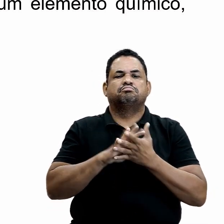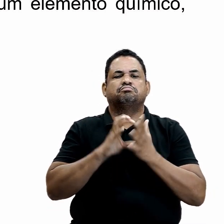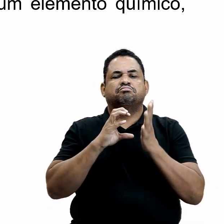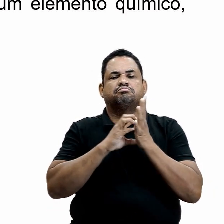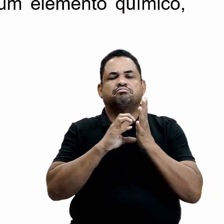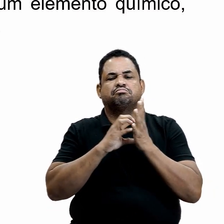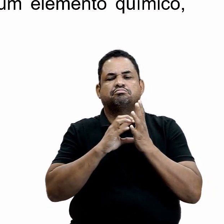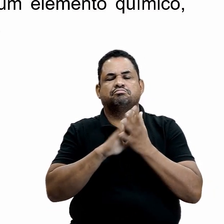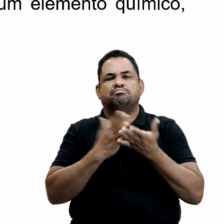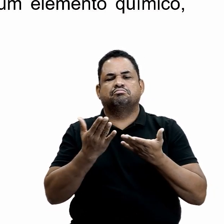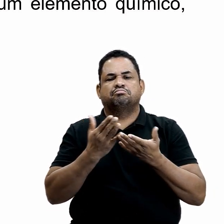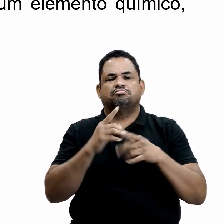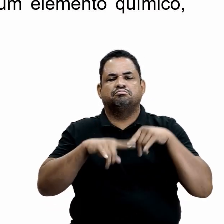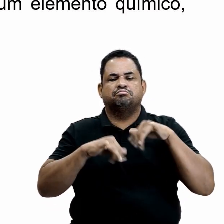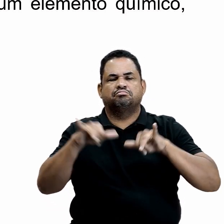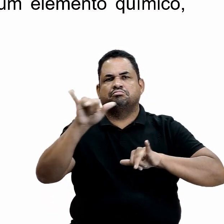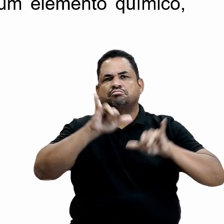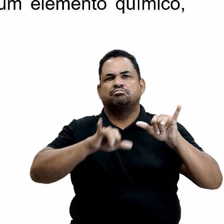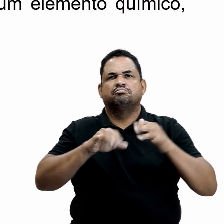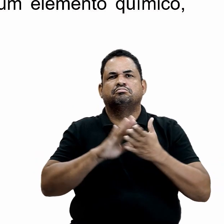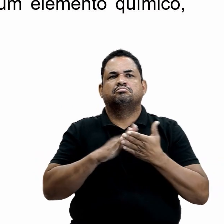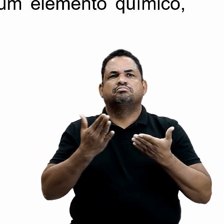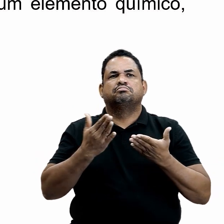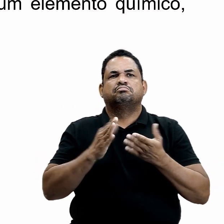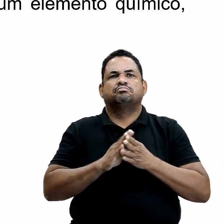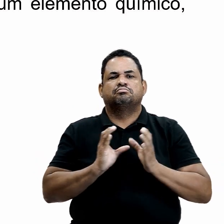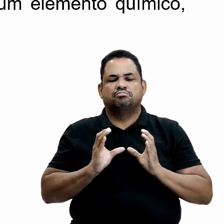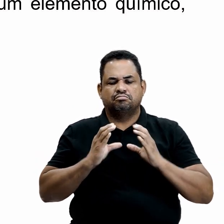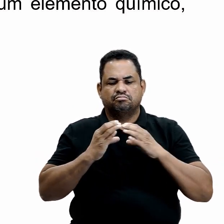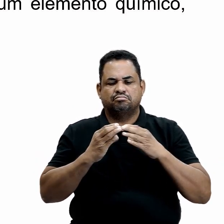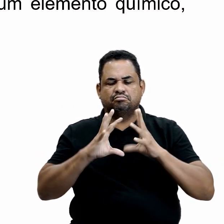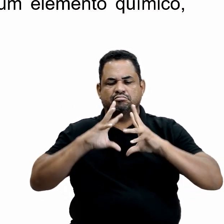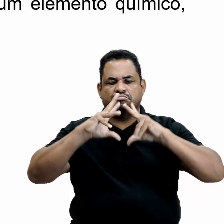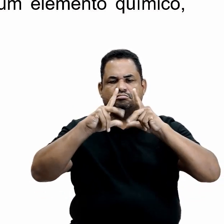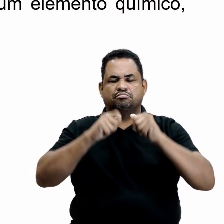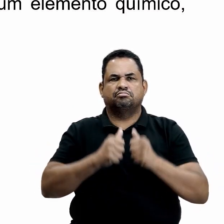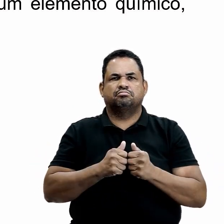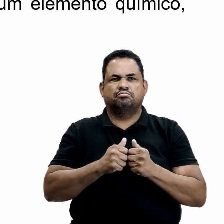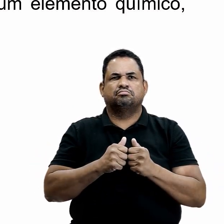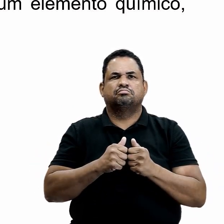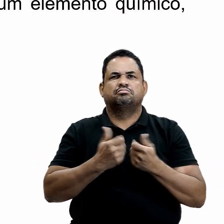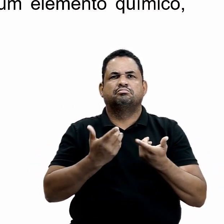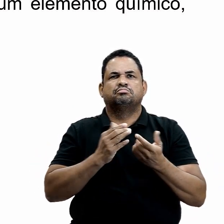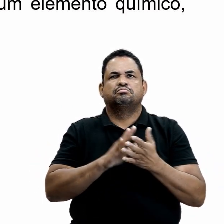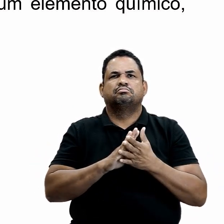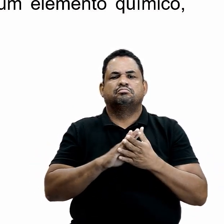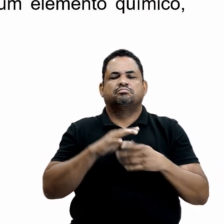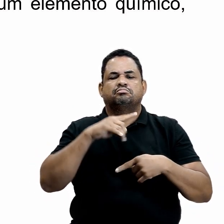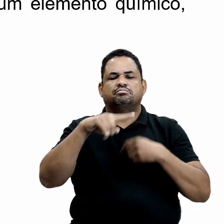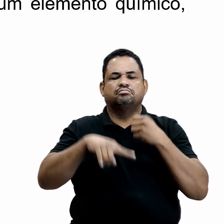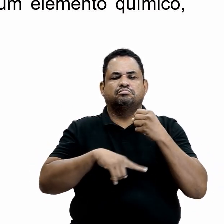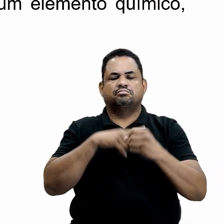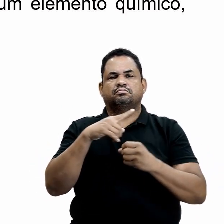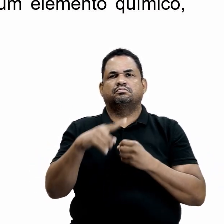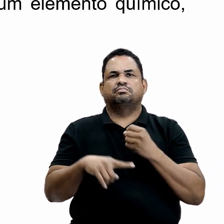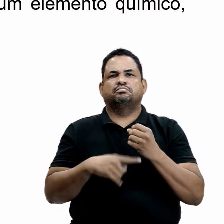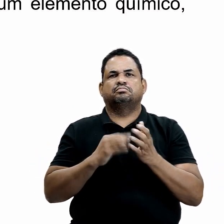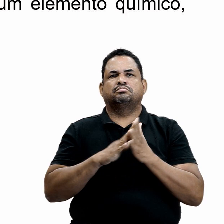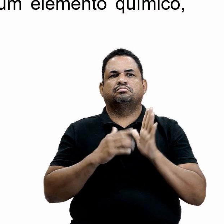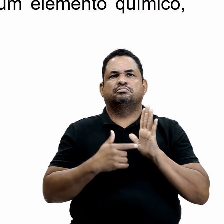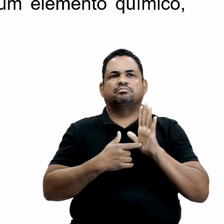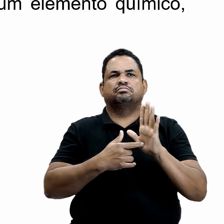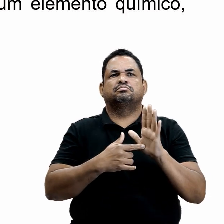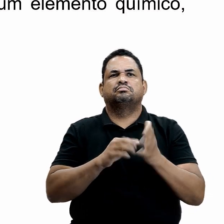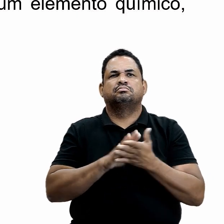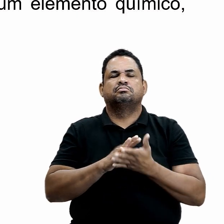elemento, só lembrando que trata-se de um conjunto de todos os átomos que apresentam o mesmo